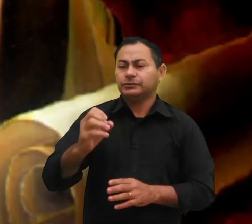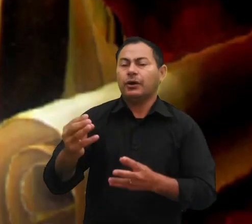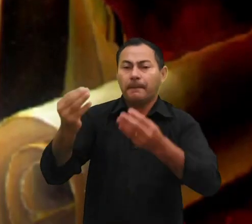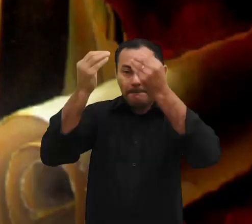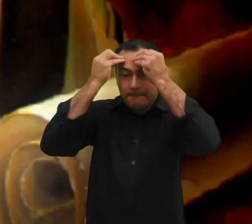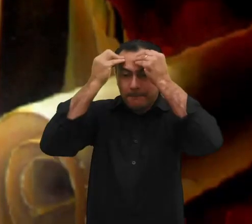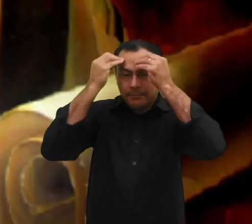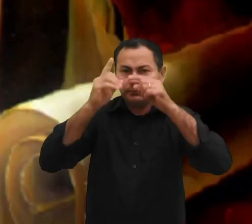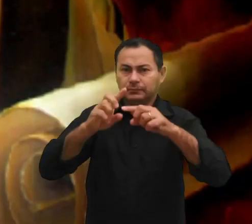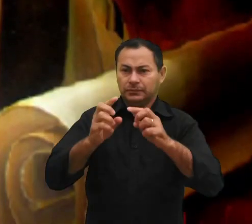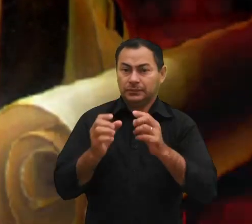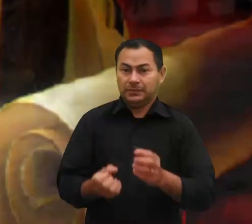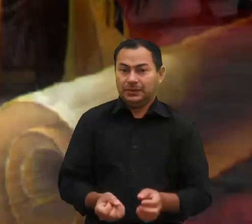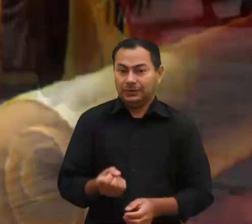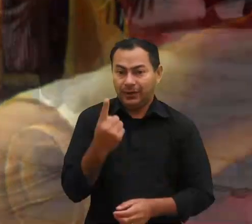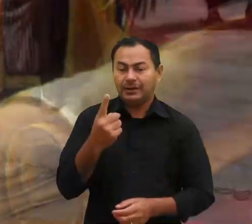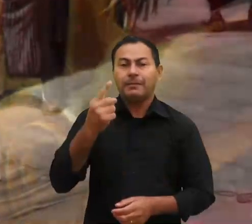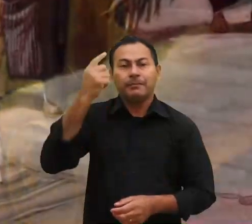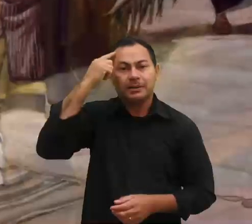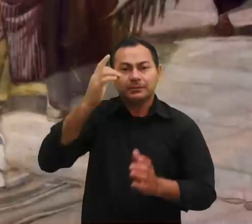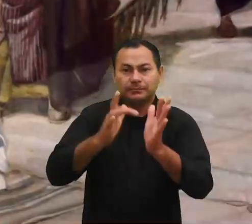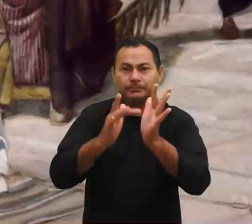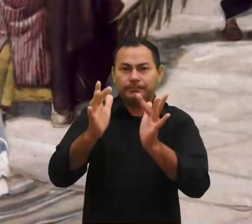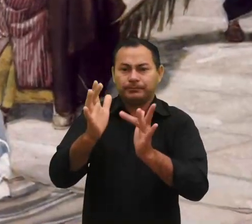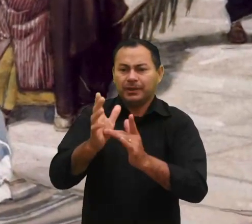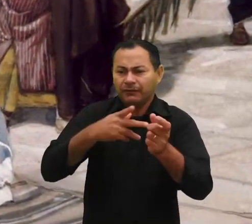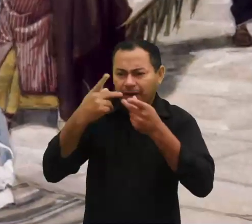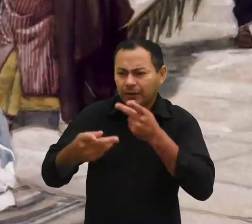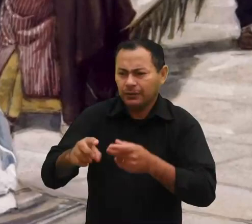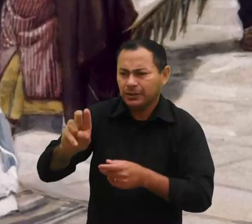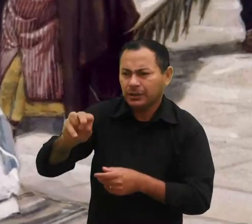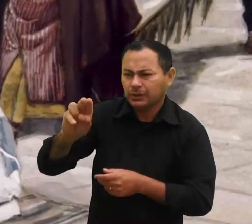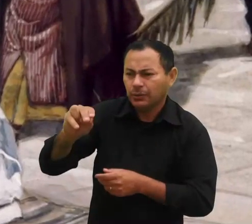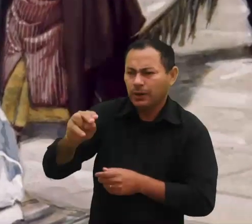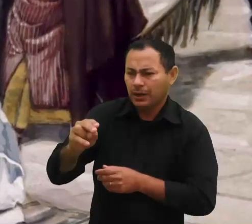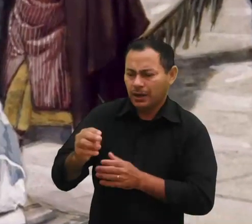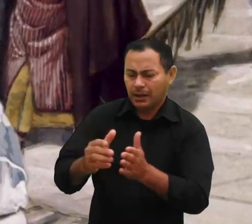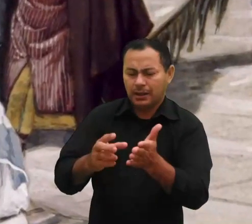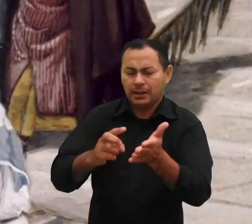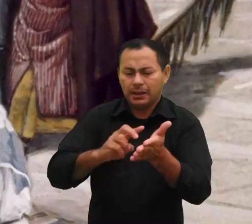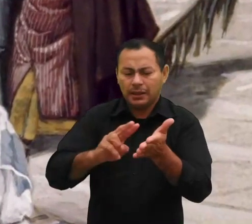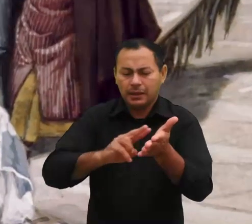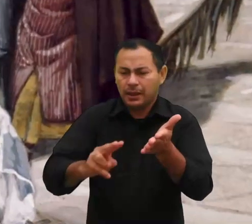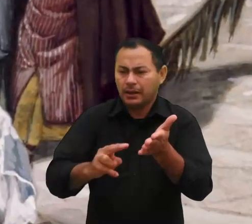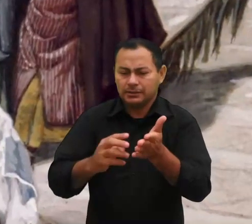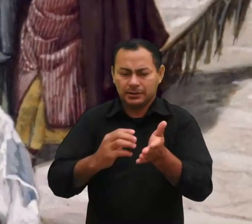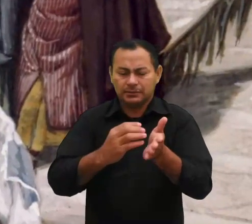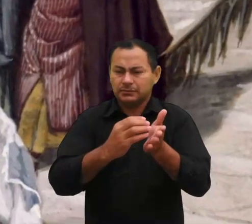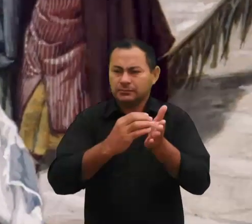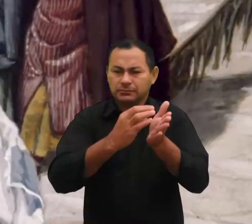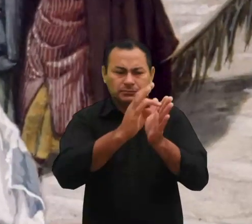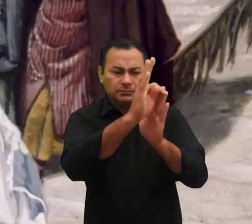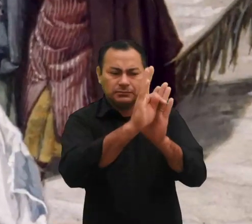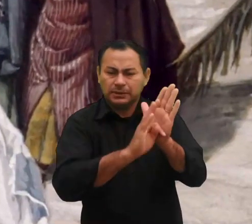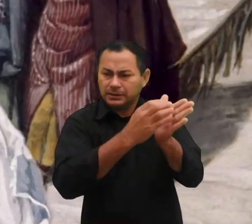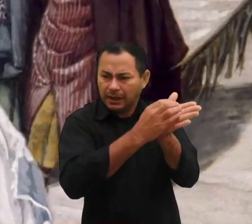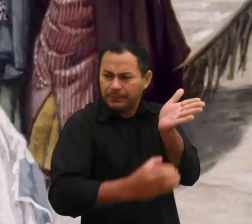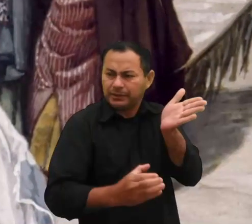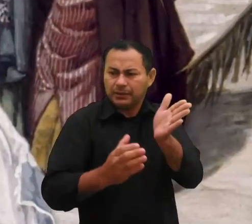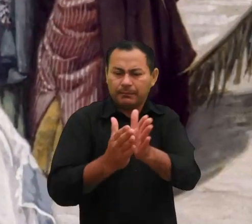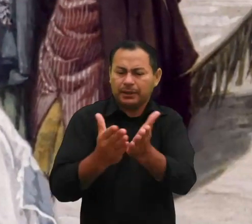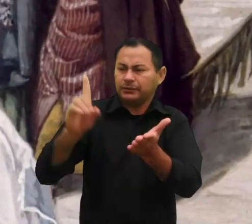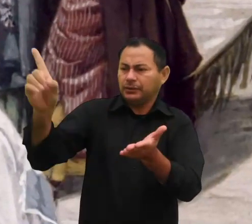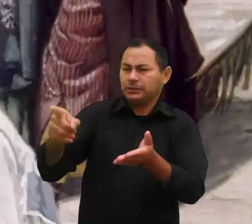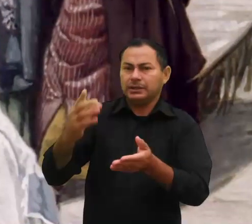livro de Levítico. Não é impressionante pensar que Jesus lhes disse: vocês nunca leram esta passagem das Escrituras? E